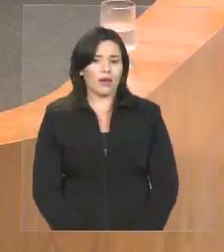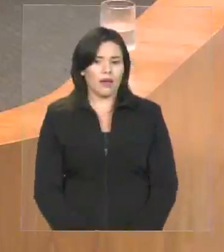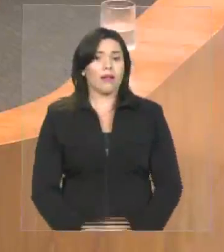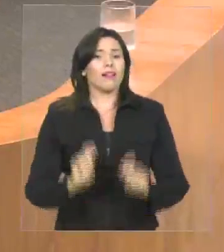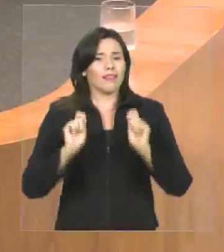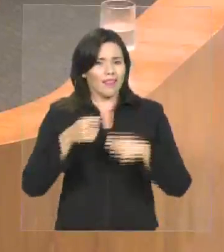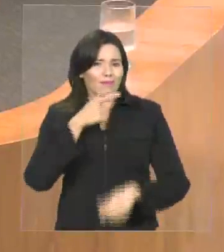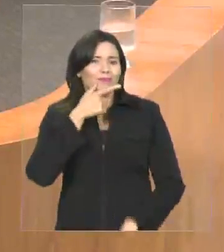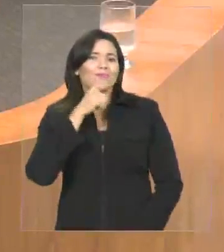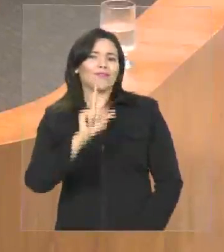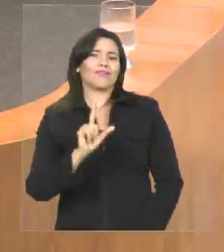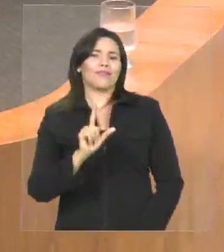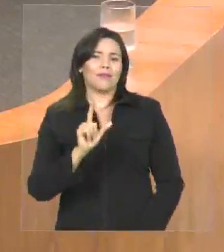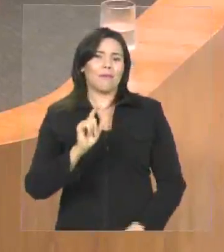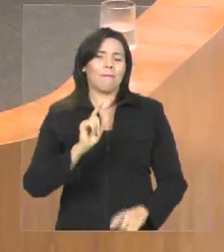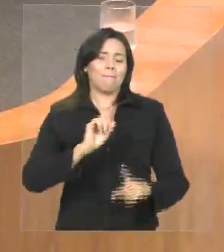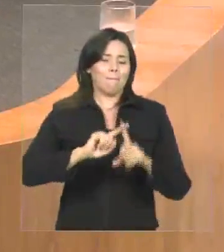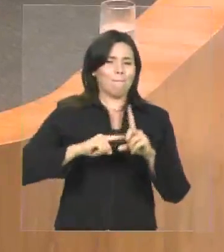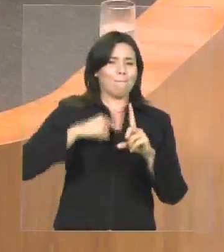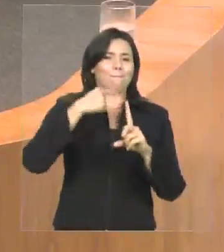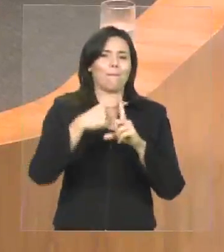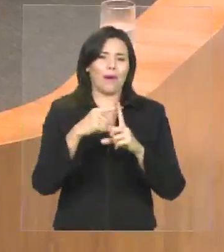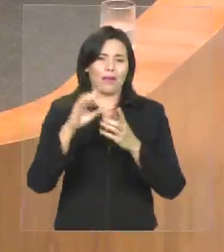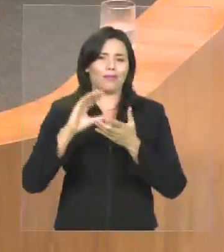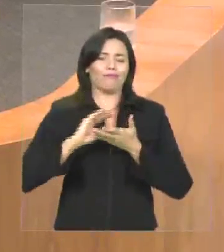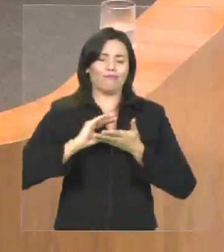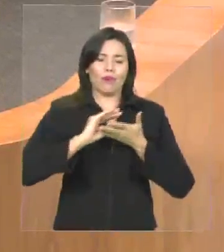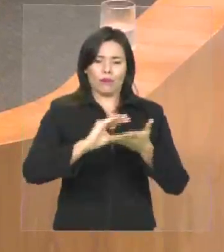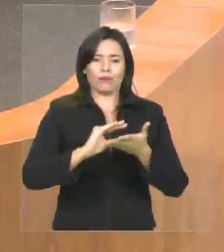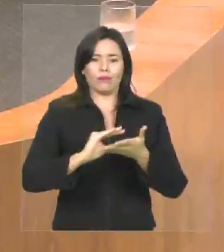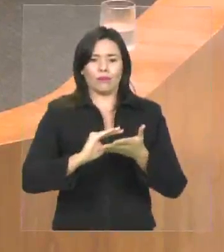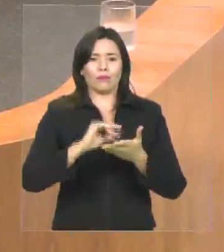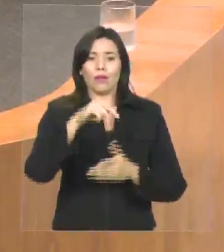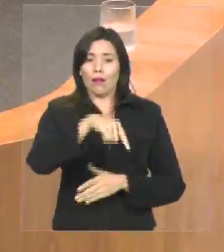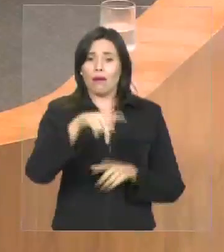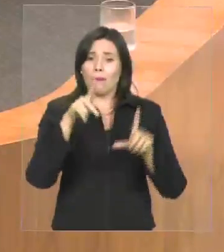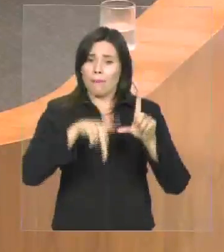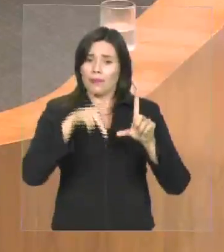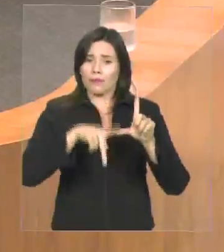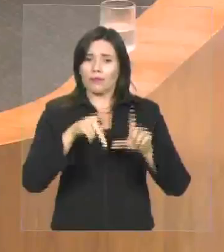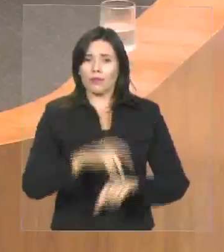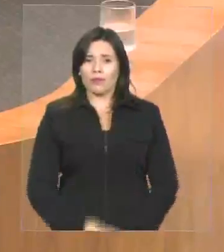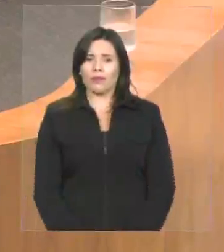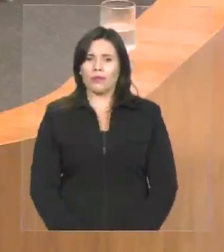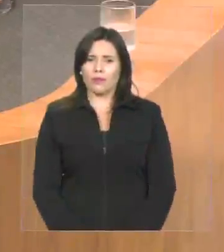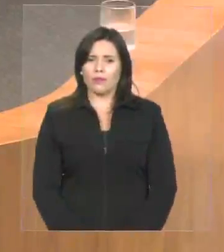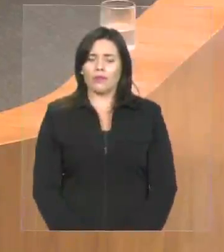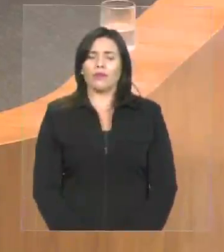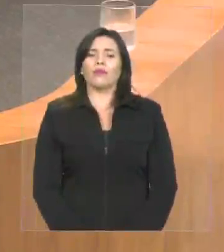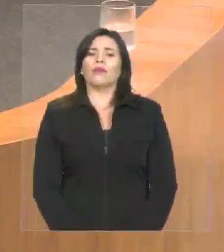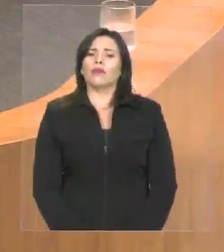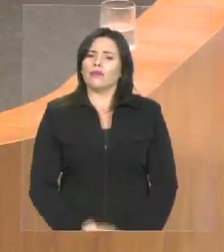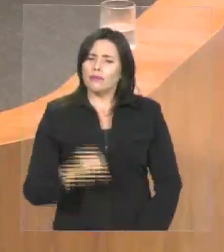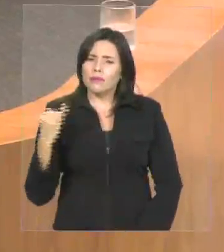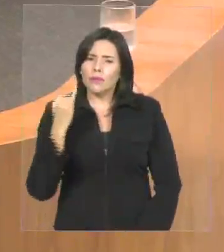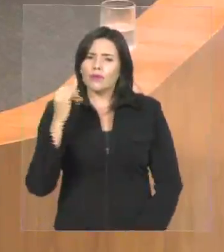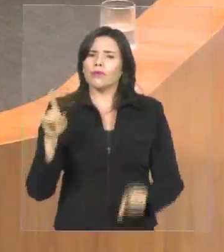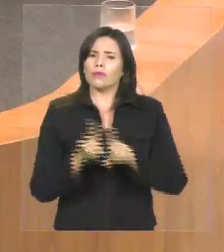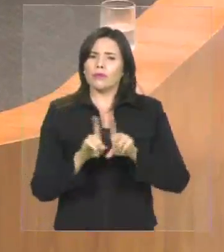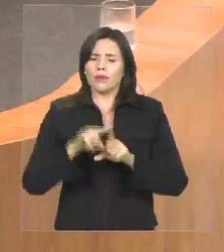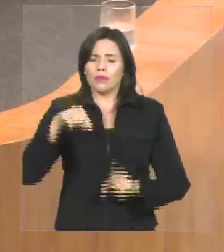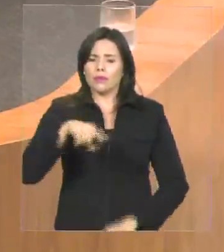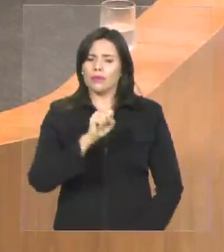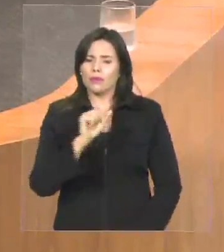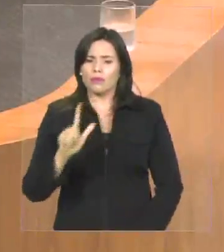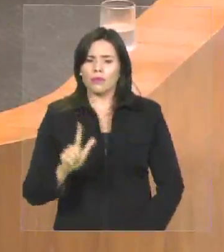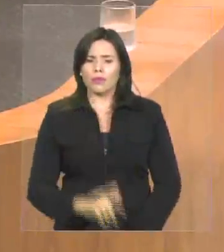aumento de arrecadação. Isso é importante para Paço do Lumiar, é importante para a ilha. Além do que, você organizando e colocando em prática a